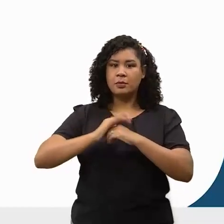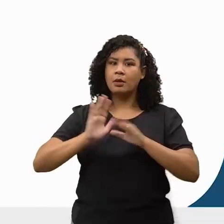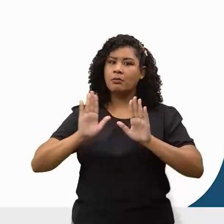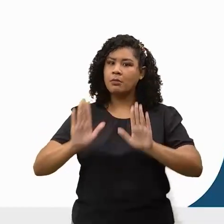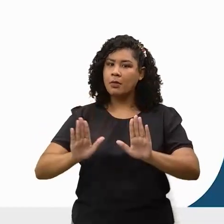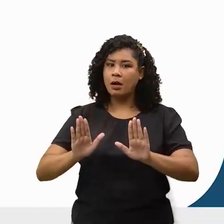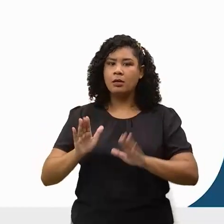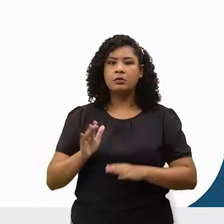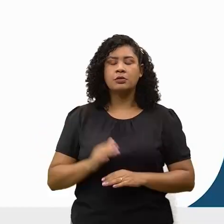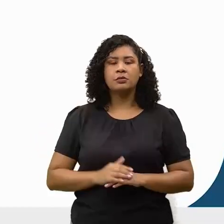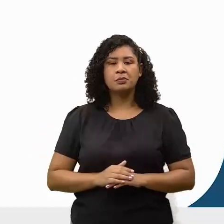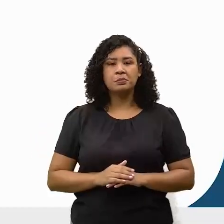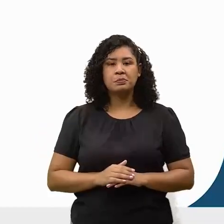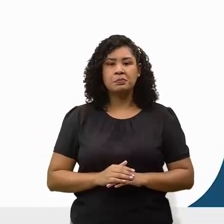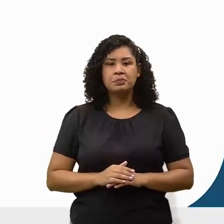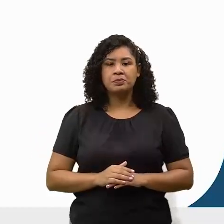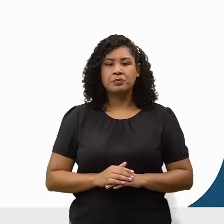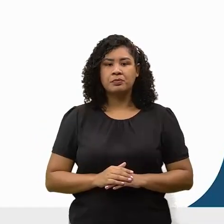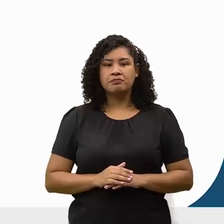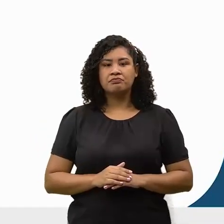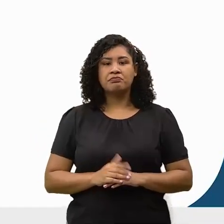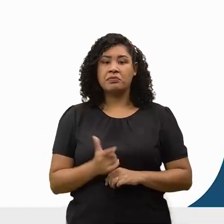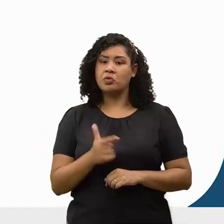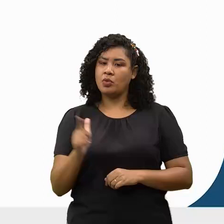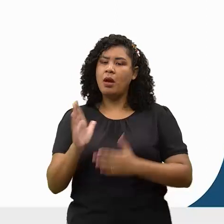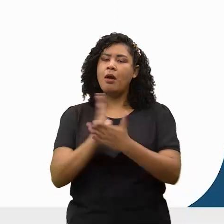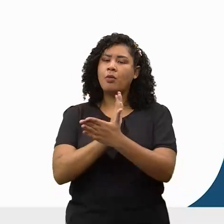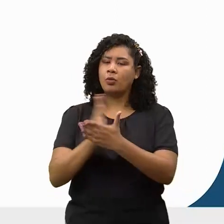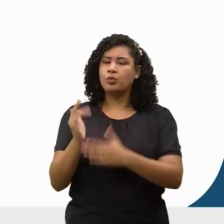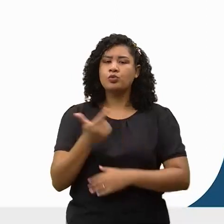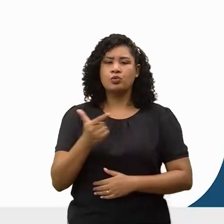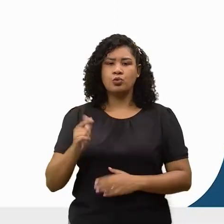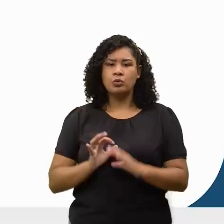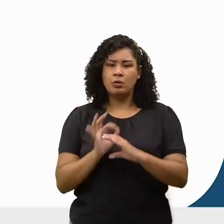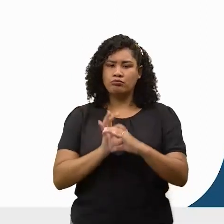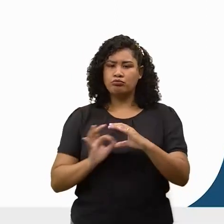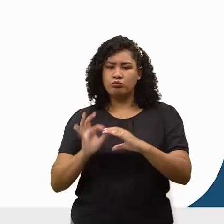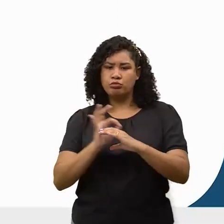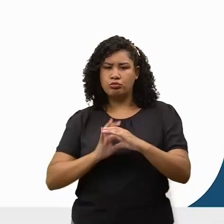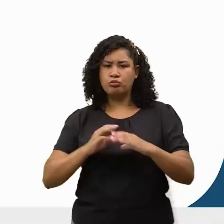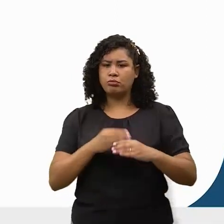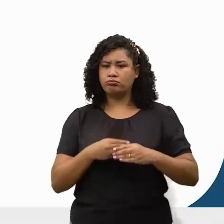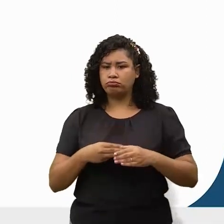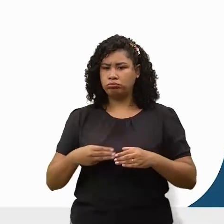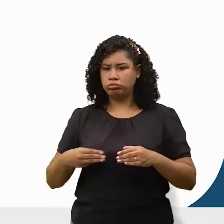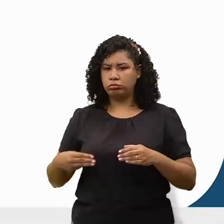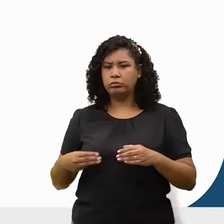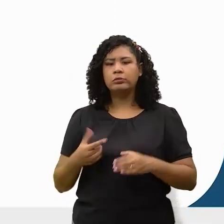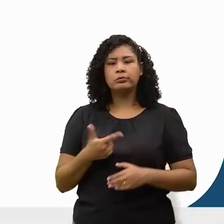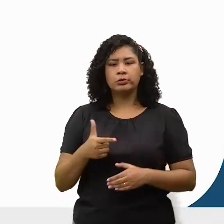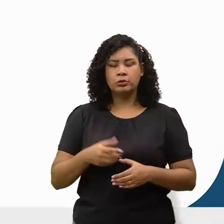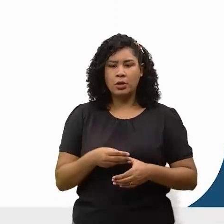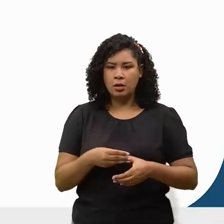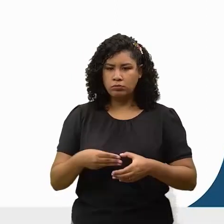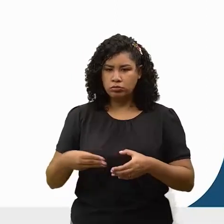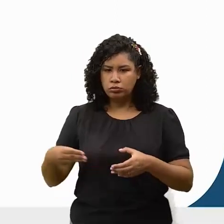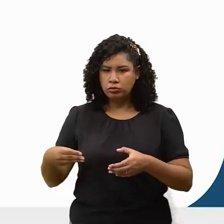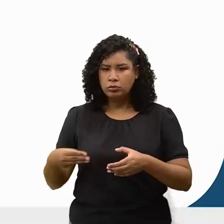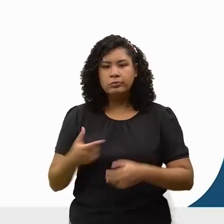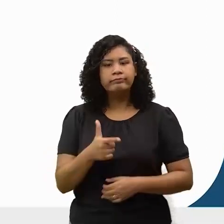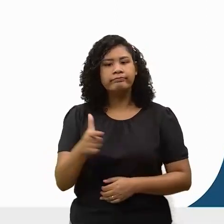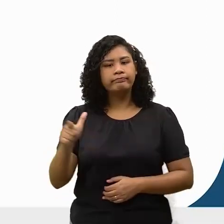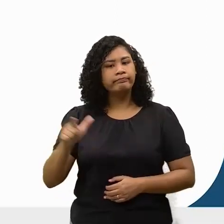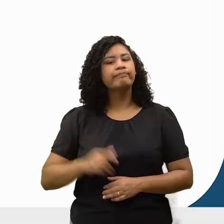não possui, em alguns casos, núcleo e mitocôndria. Como assim, professor? Bom,